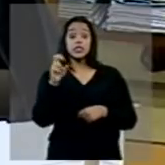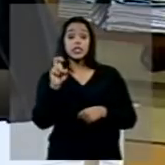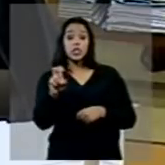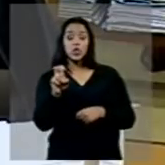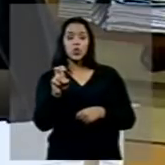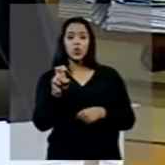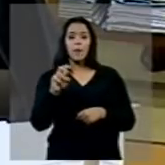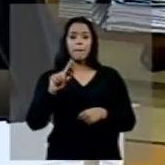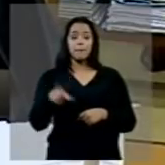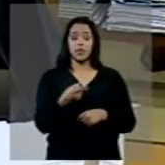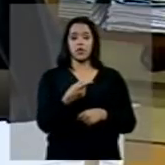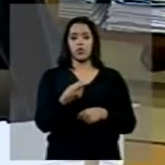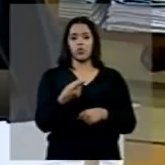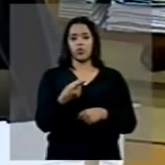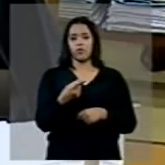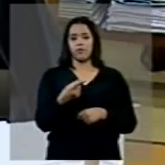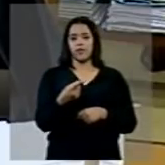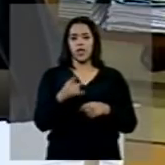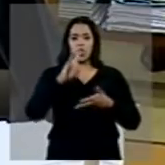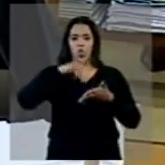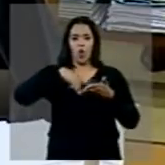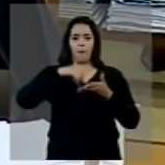títulos duplicados,